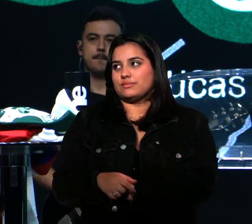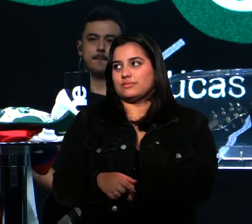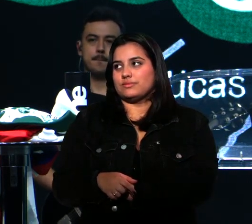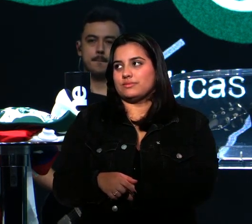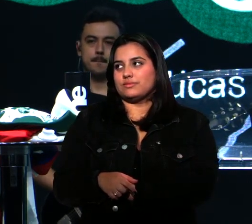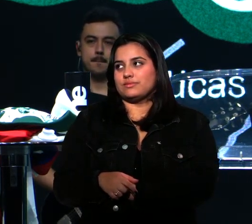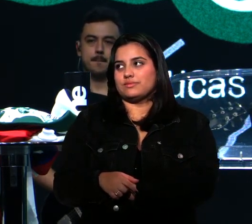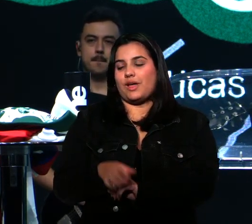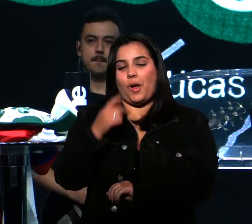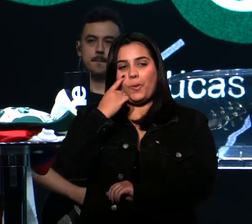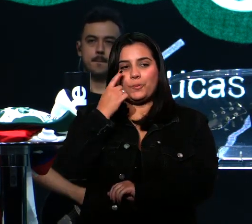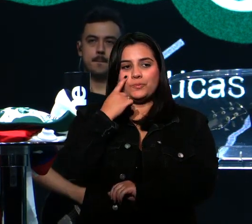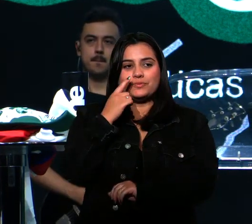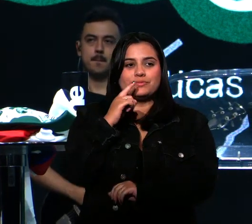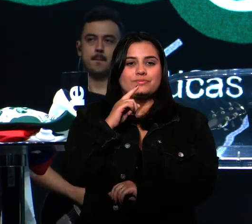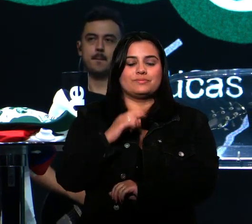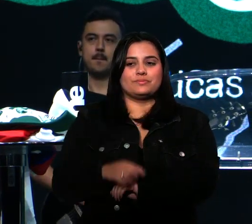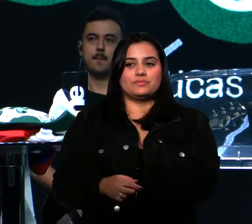Hashtag fica a dica.